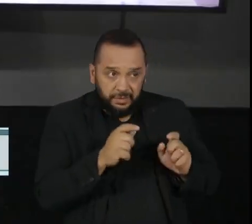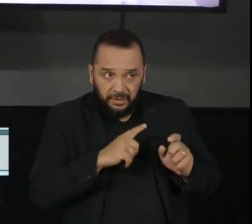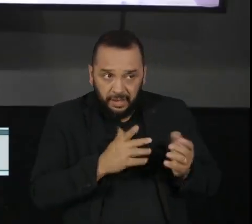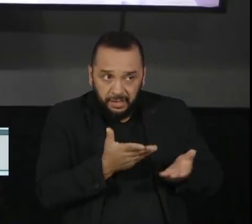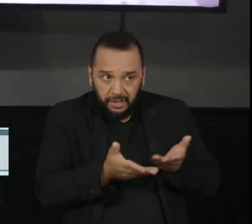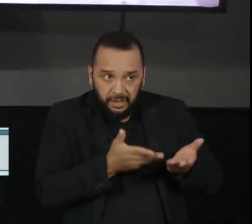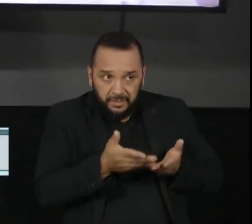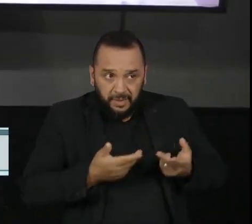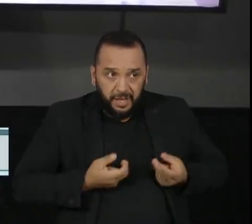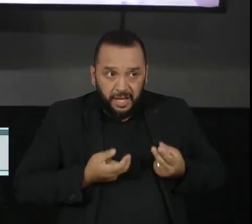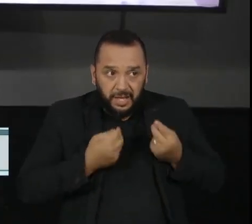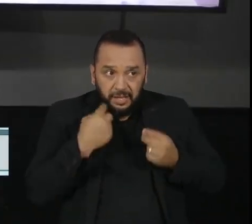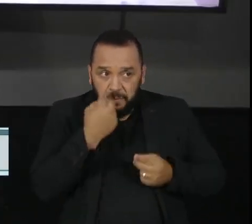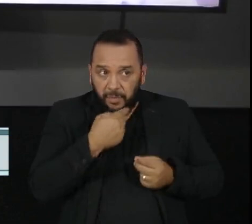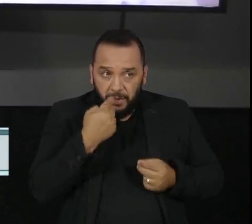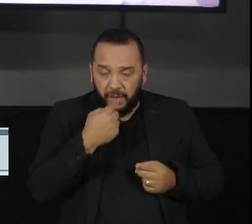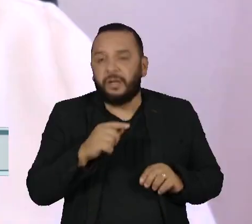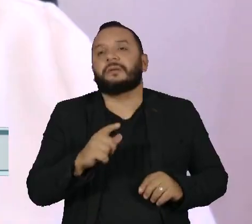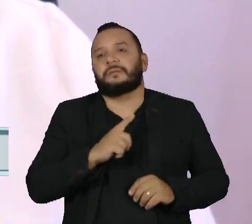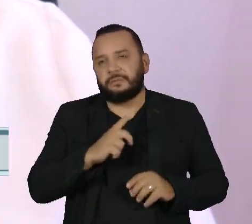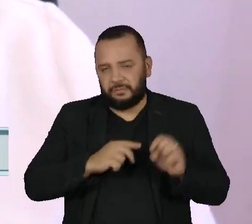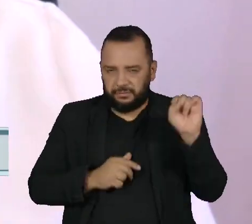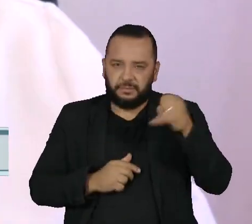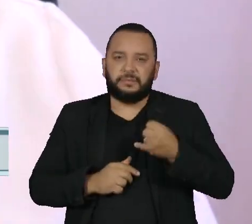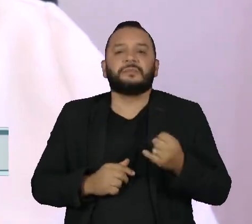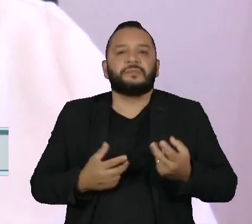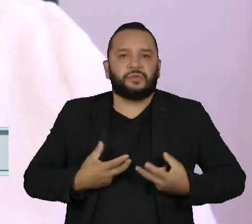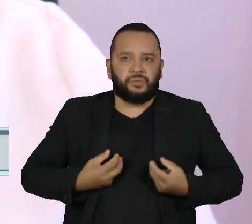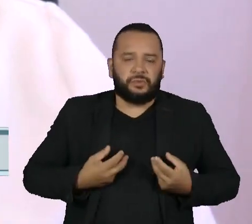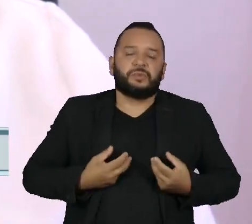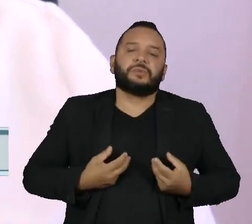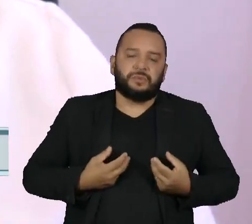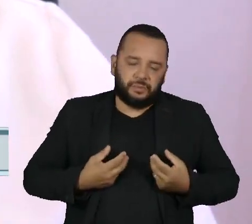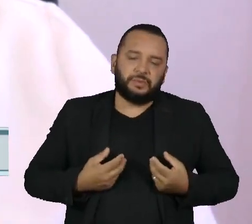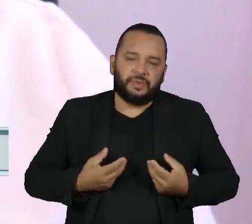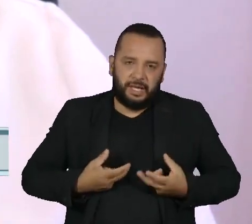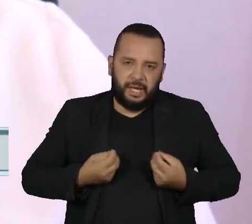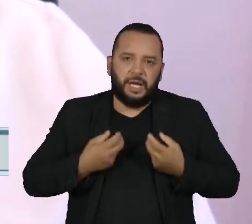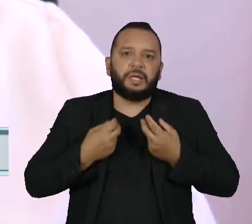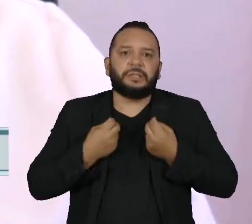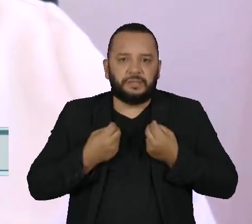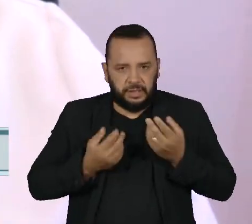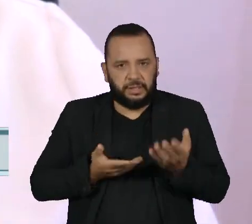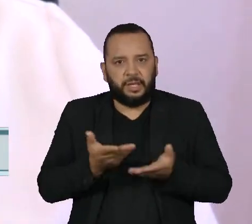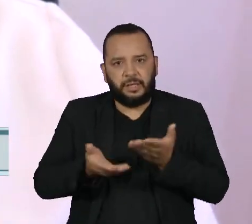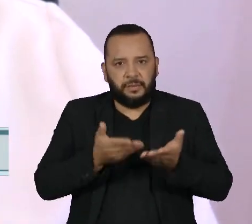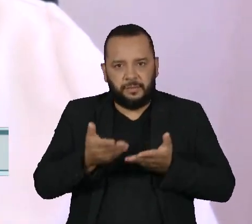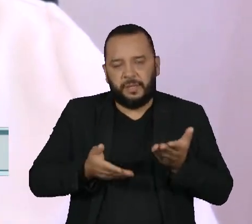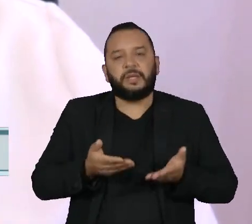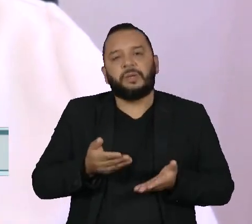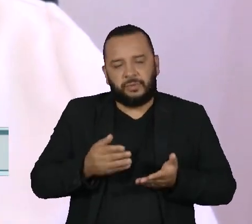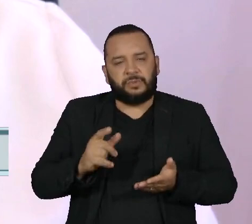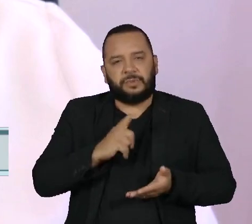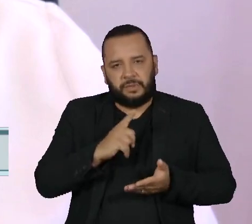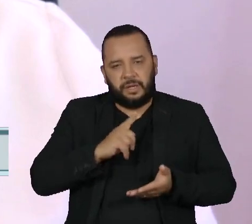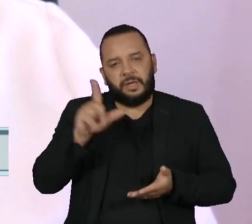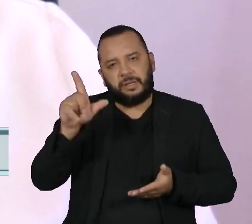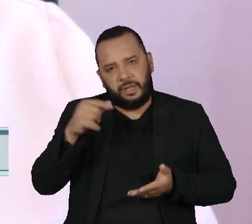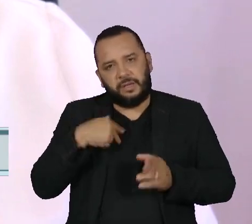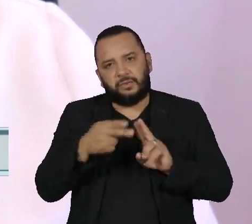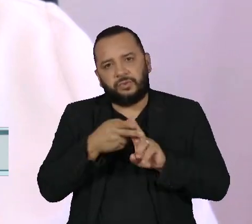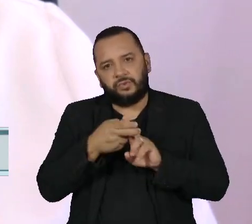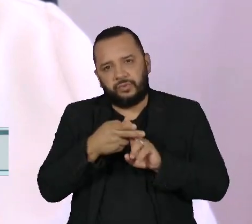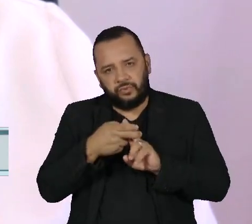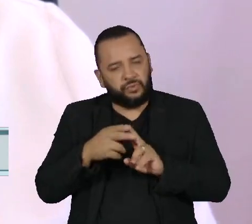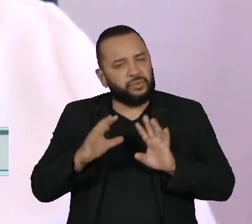Sim, nós temos disponíveis no SUS todos os tratamentos que são necessários para a cura do câncer de boca, tanto a cirurgia, a radioterapia,